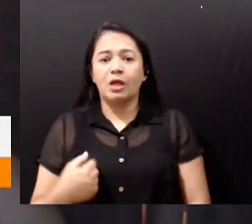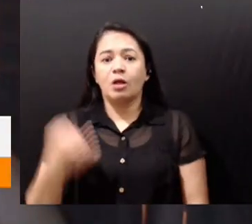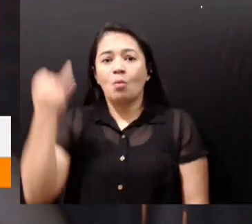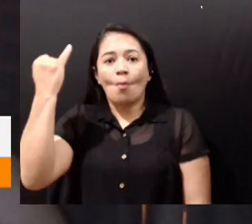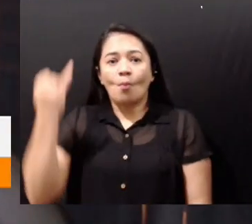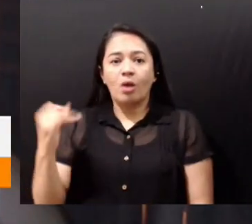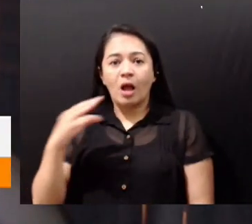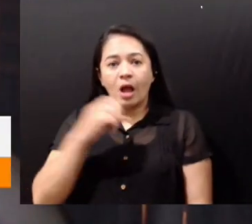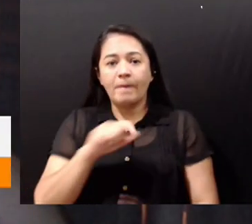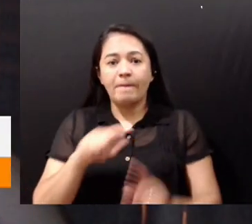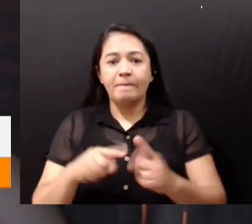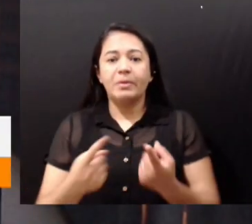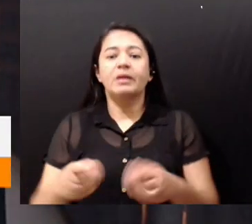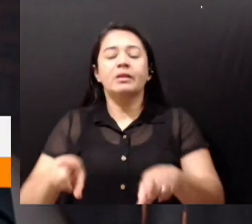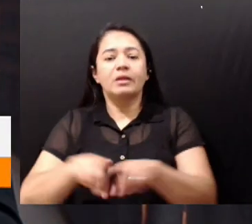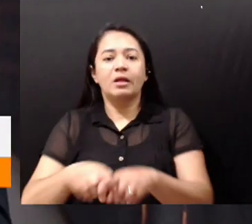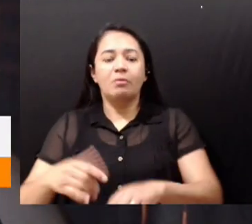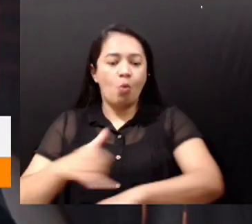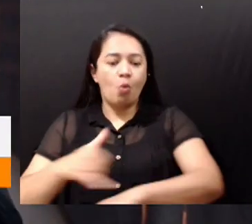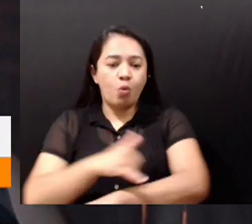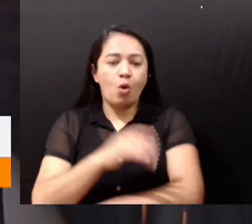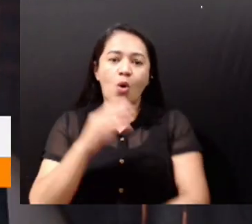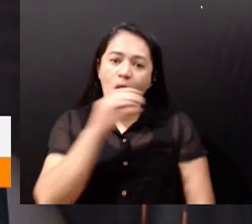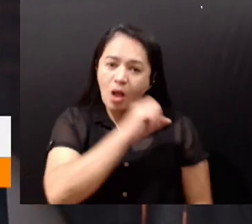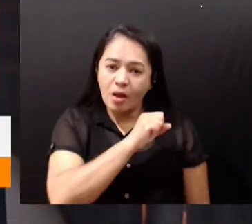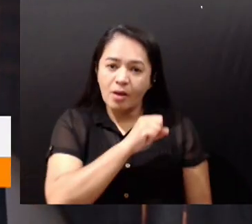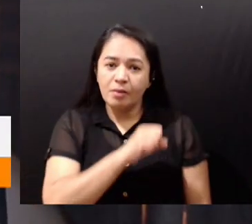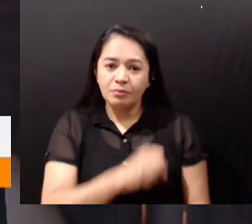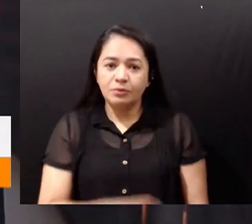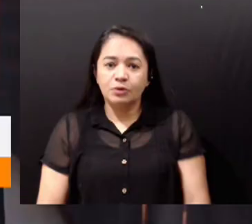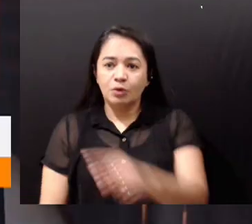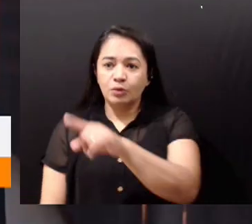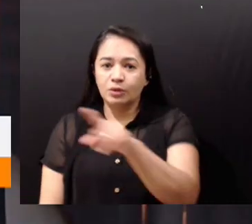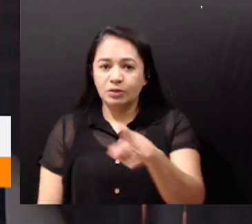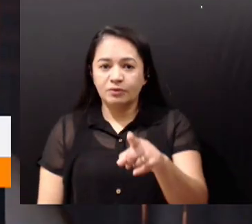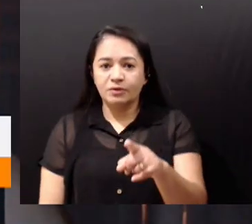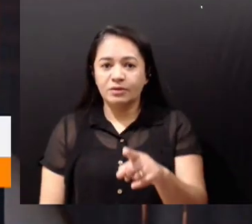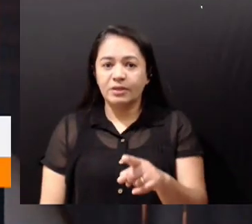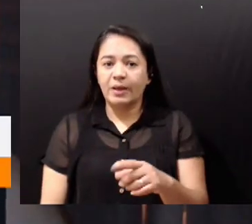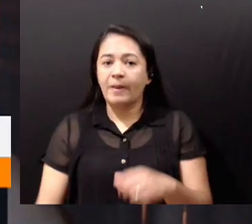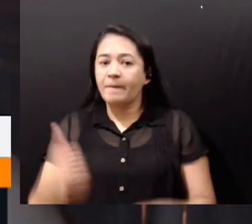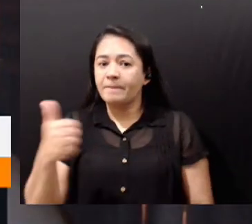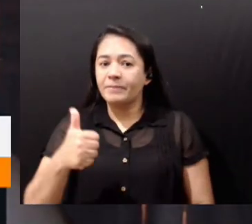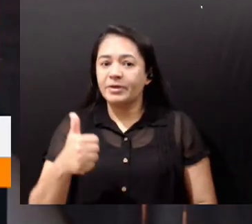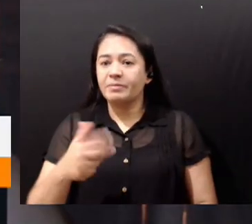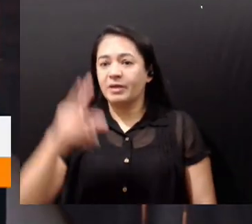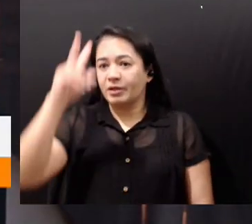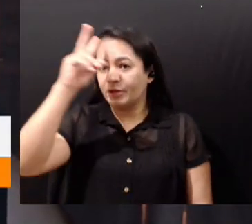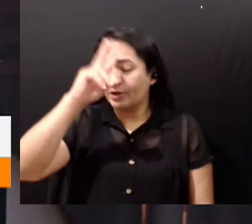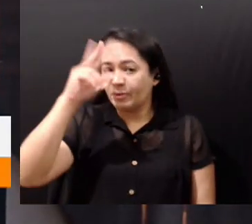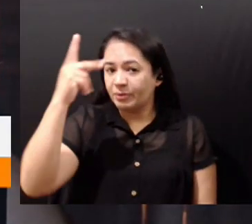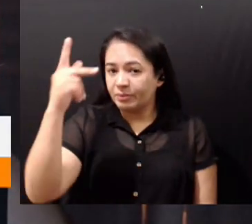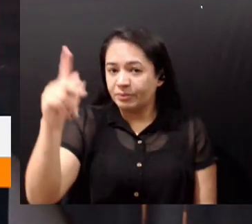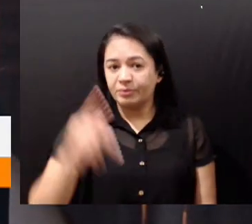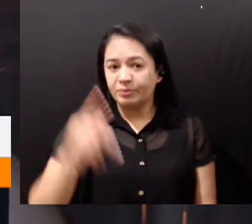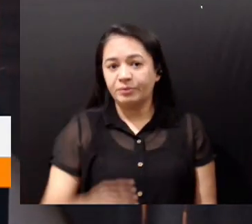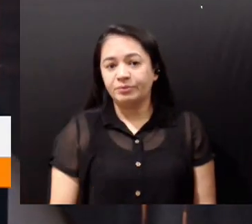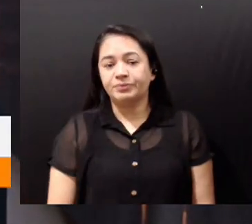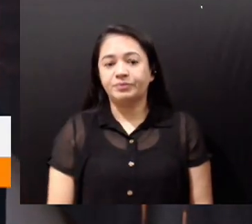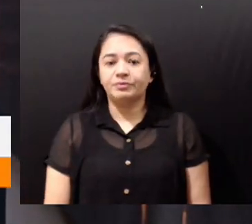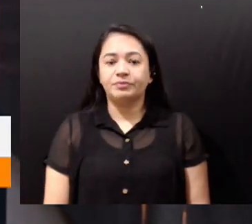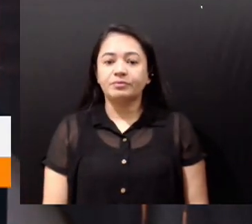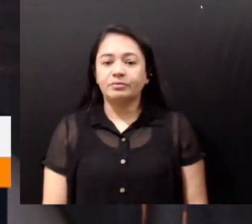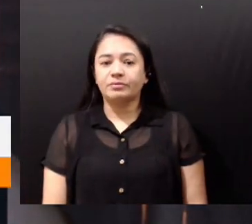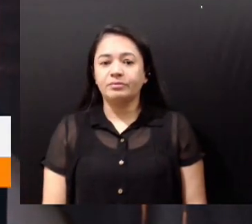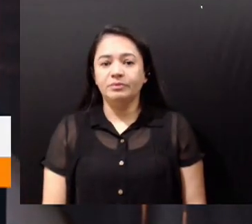muito rápido. Então, quando você olha primeiro para sua dor, para sua história, para sua história de vida,